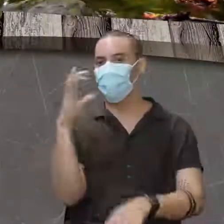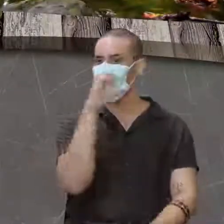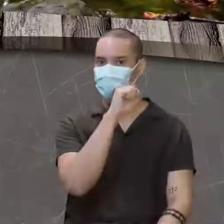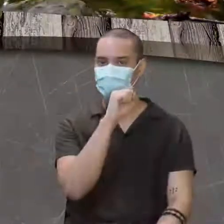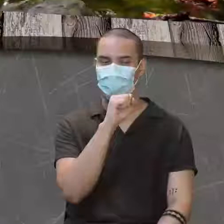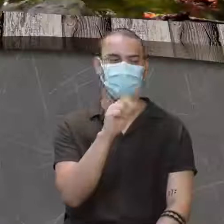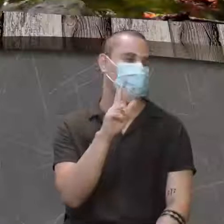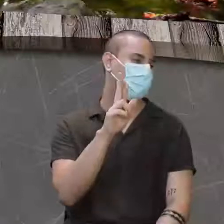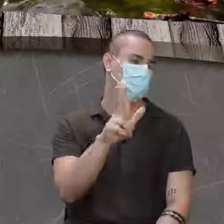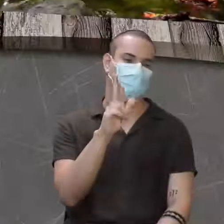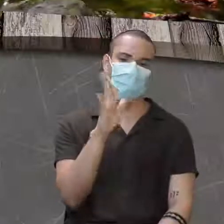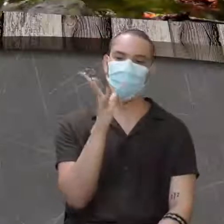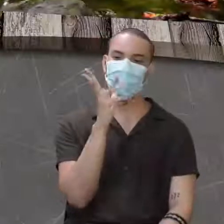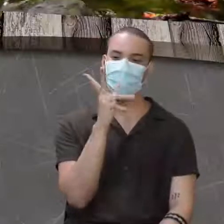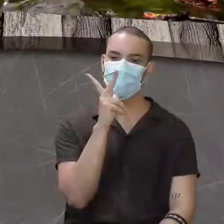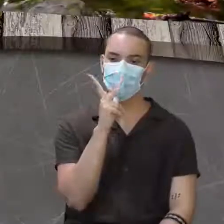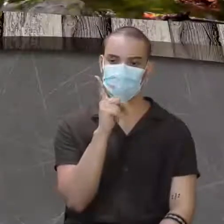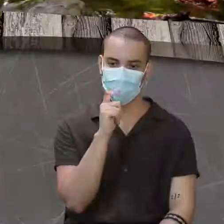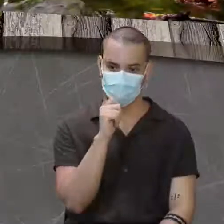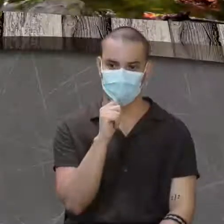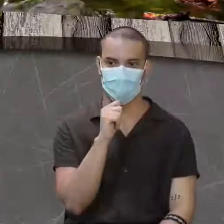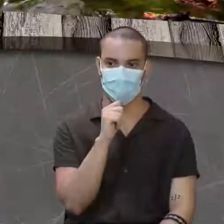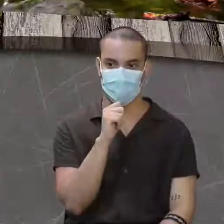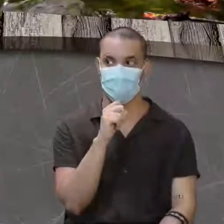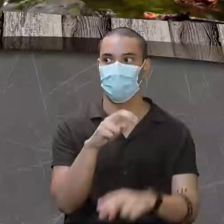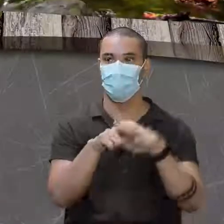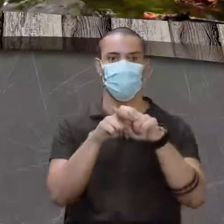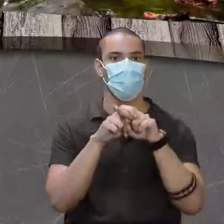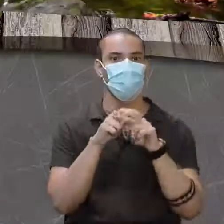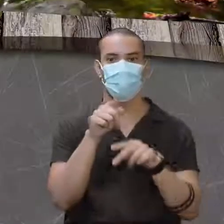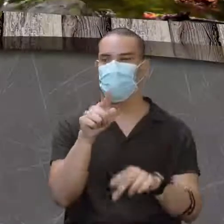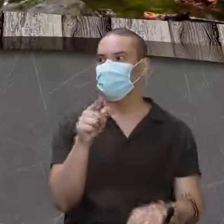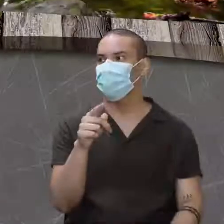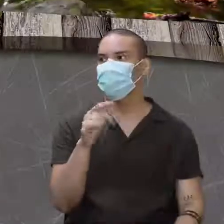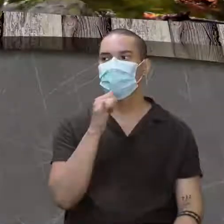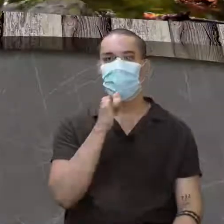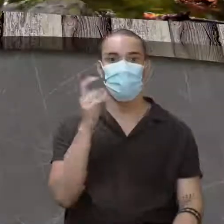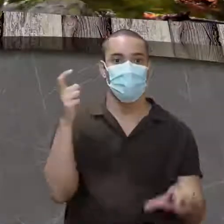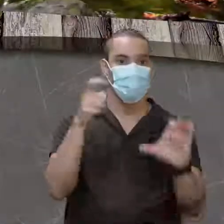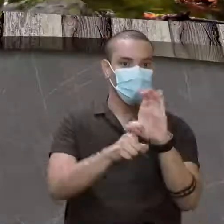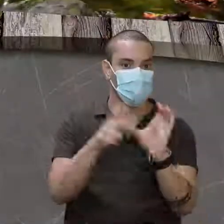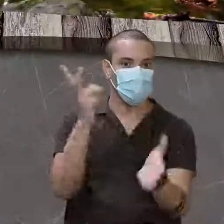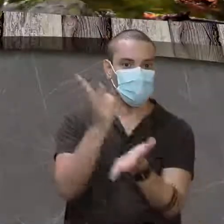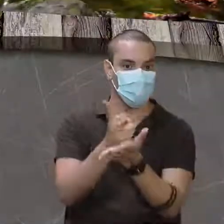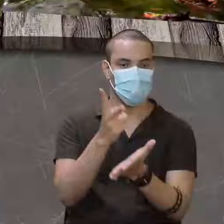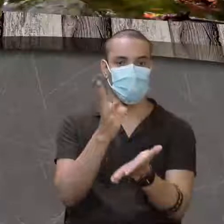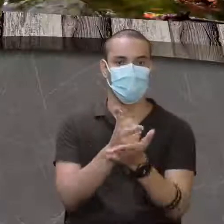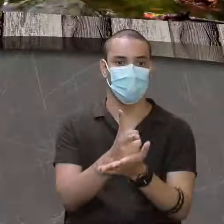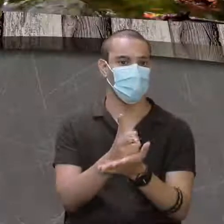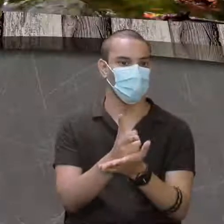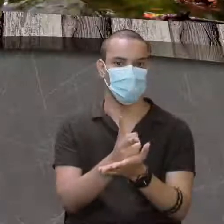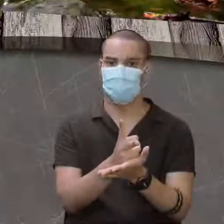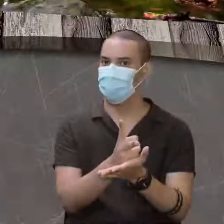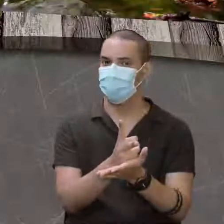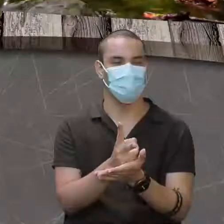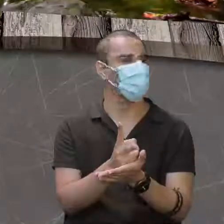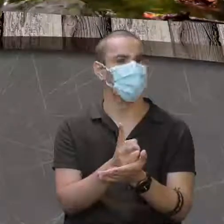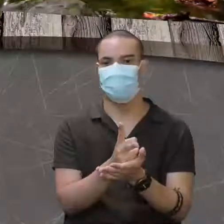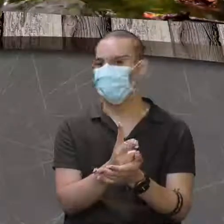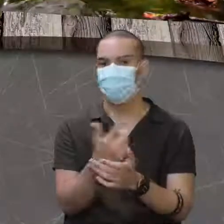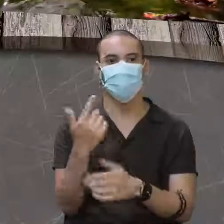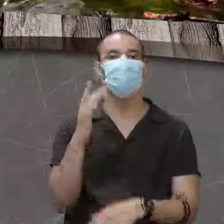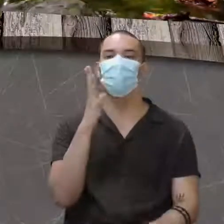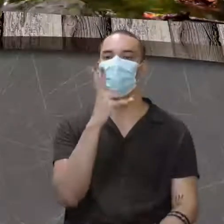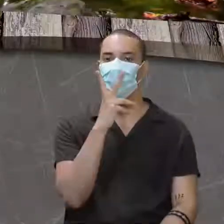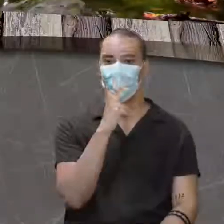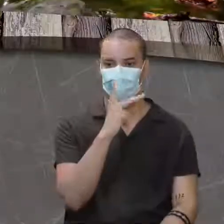Claro que não, vai demorar. Então, você não vai, se você depender daquilo ali, você vai, não tem como, porque ele